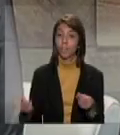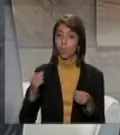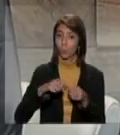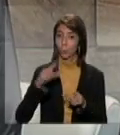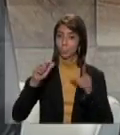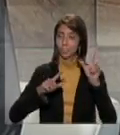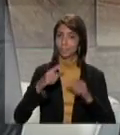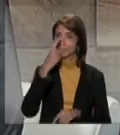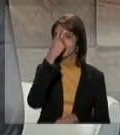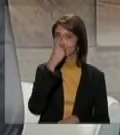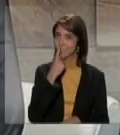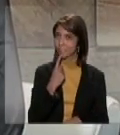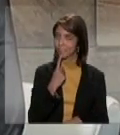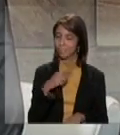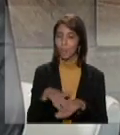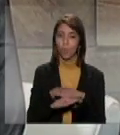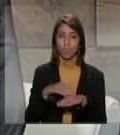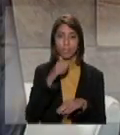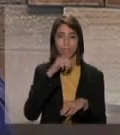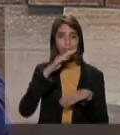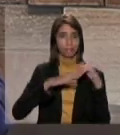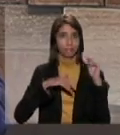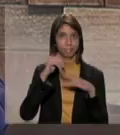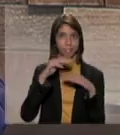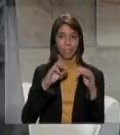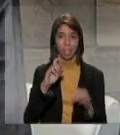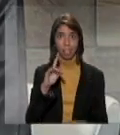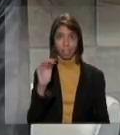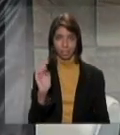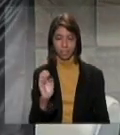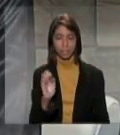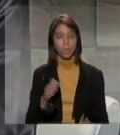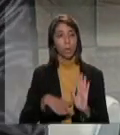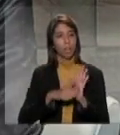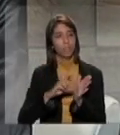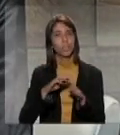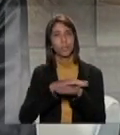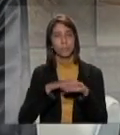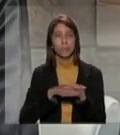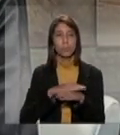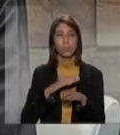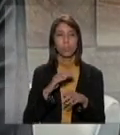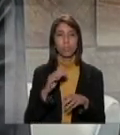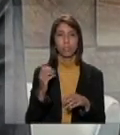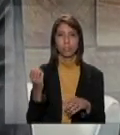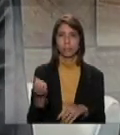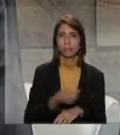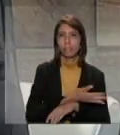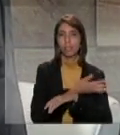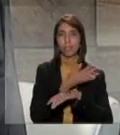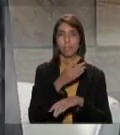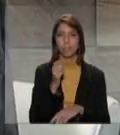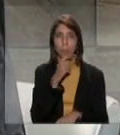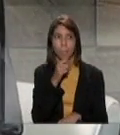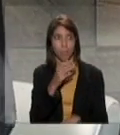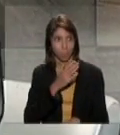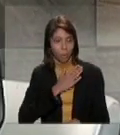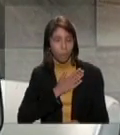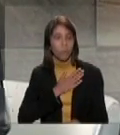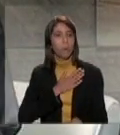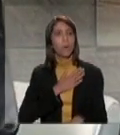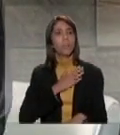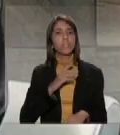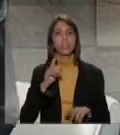De volta no perfil de hoje, eu converso com a talentosa Eliane Giardini. Eliane, a gente estava falando sobre drama e comédia, você disse que gosta dos dois, passeia nos dois, e que, de